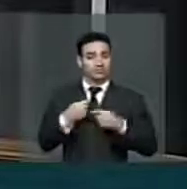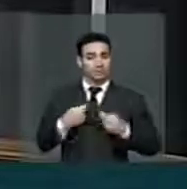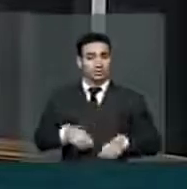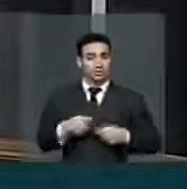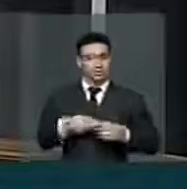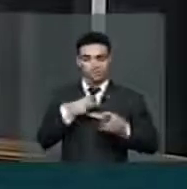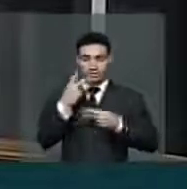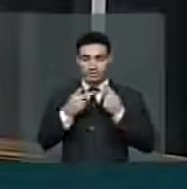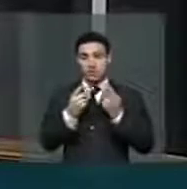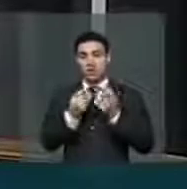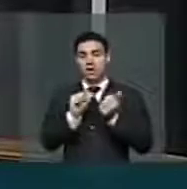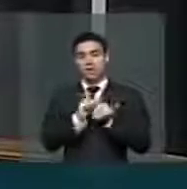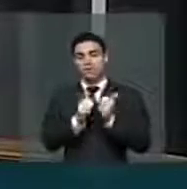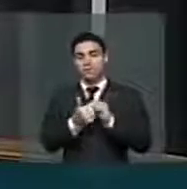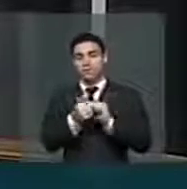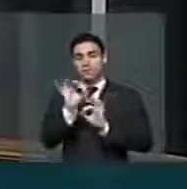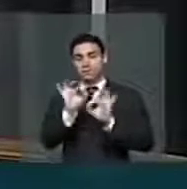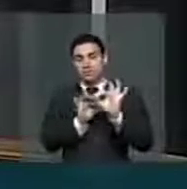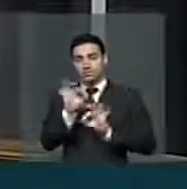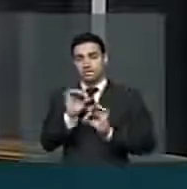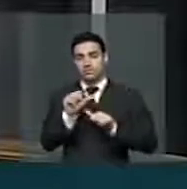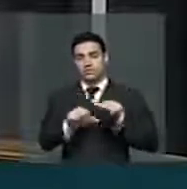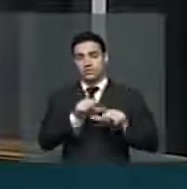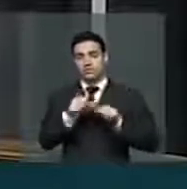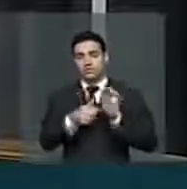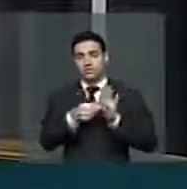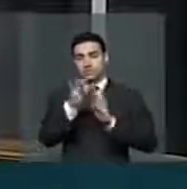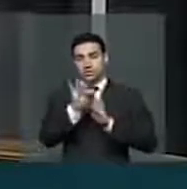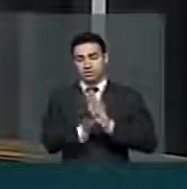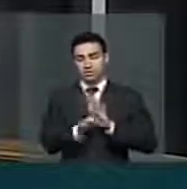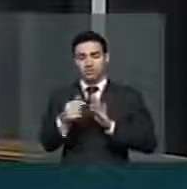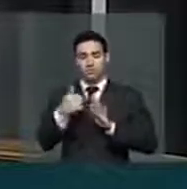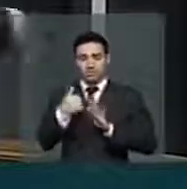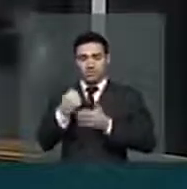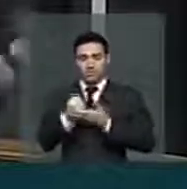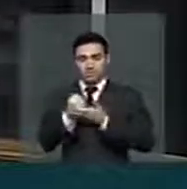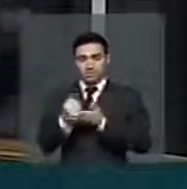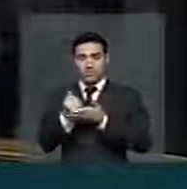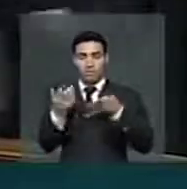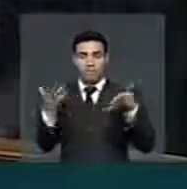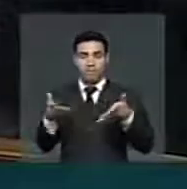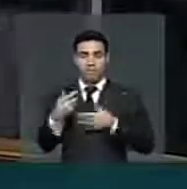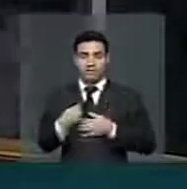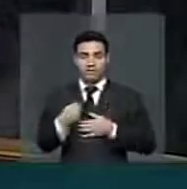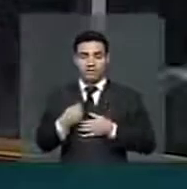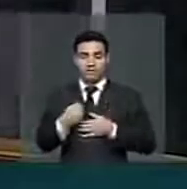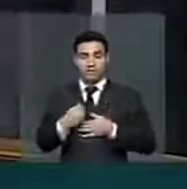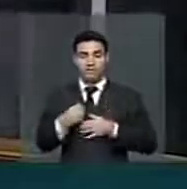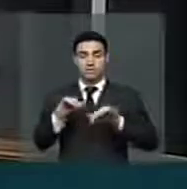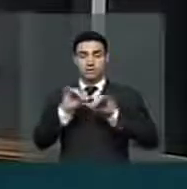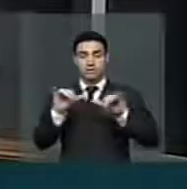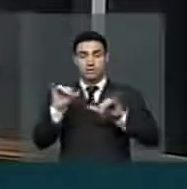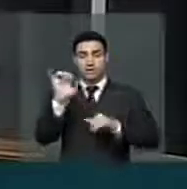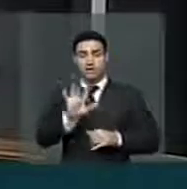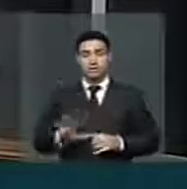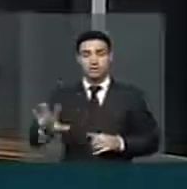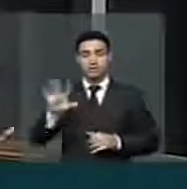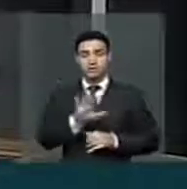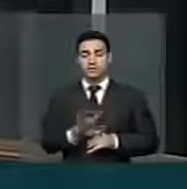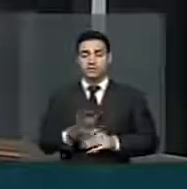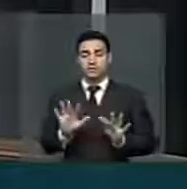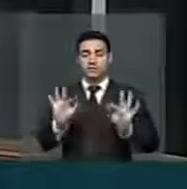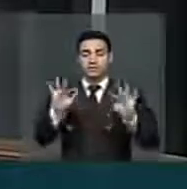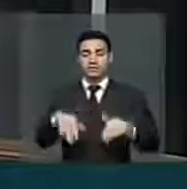ajuste neste texto. Por isso é que eu apoio e participo da campanha nacional pelo fim da impunidade.